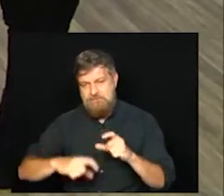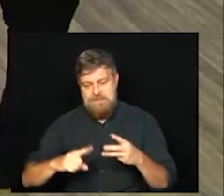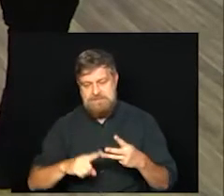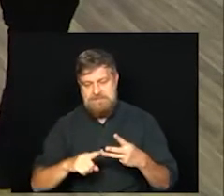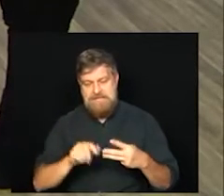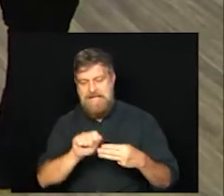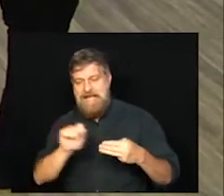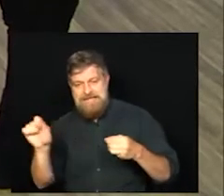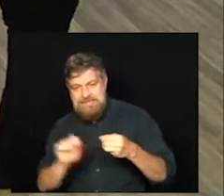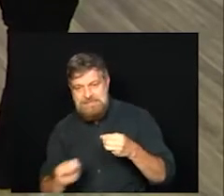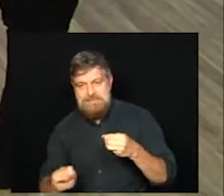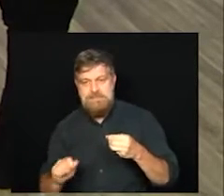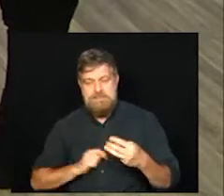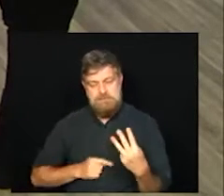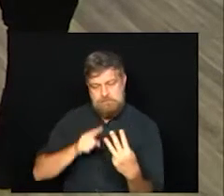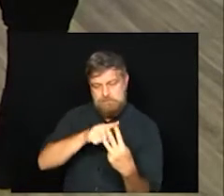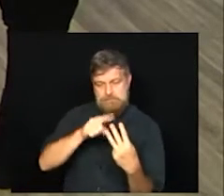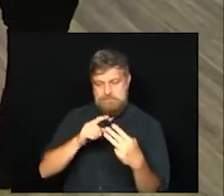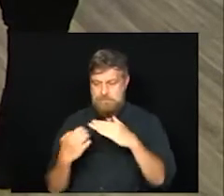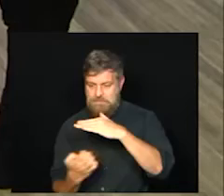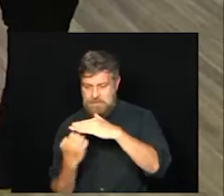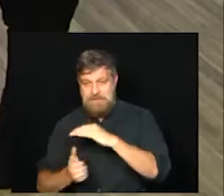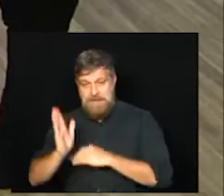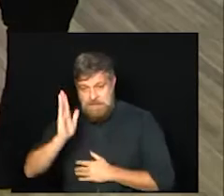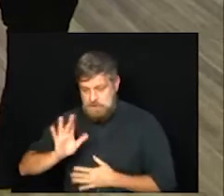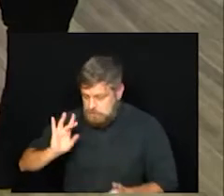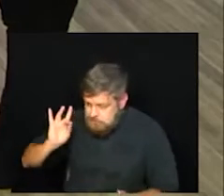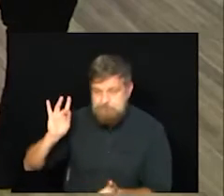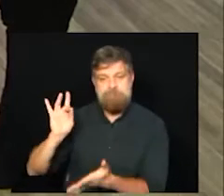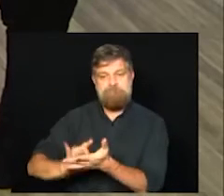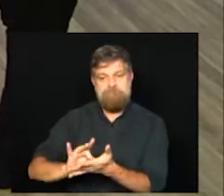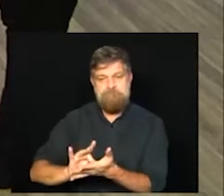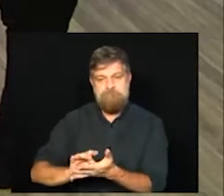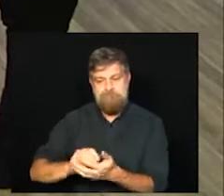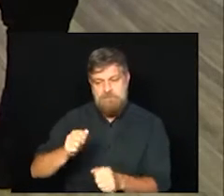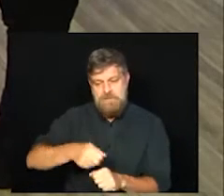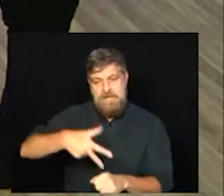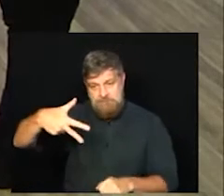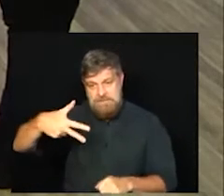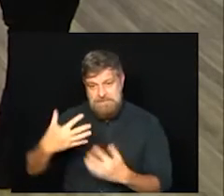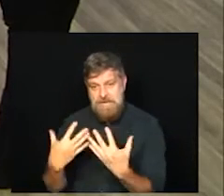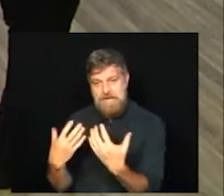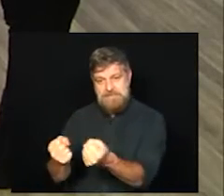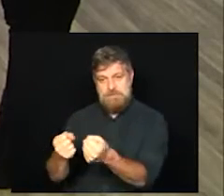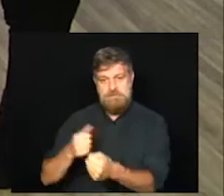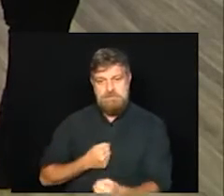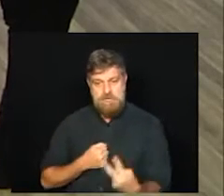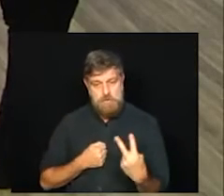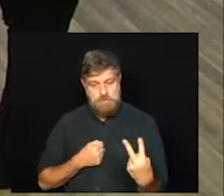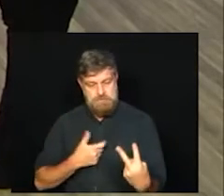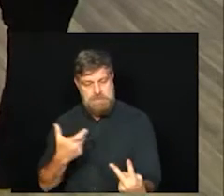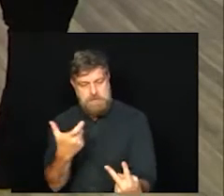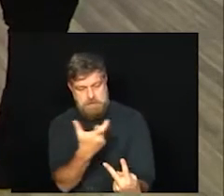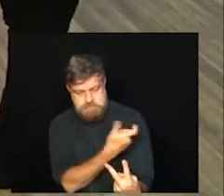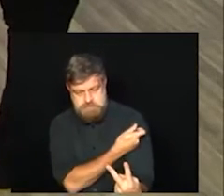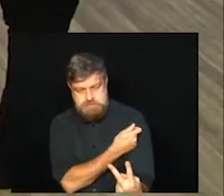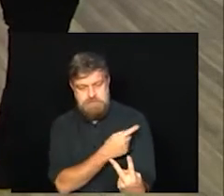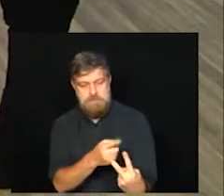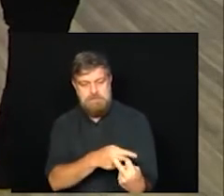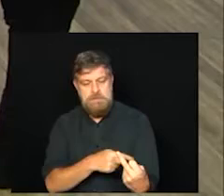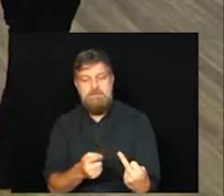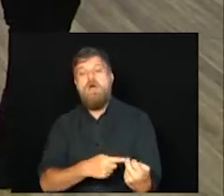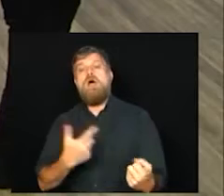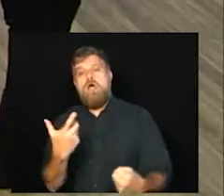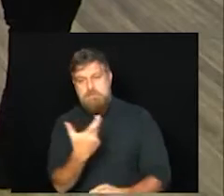da AstraZeneca, essas 3 empresas que já foram aprovadas aí pela Anvisa, são 2 doses. Então, a Coronavac